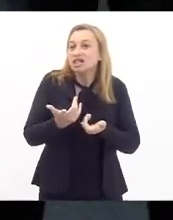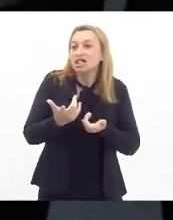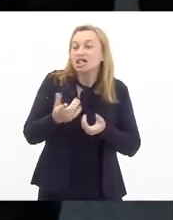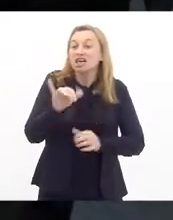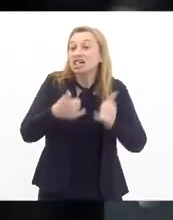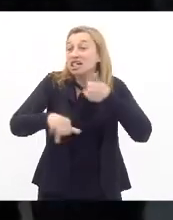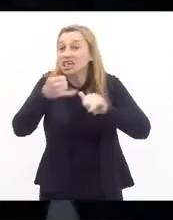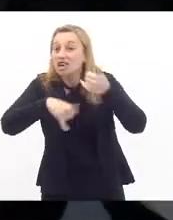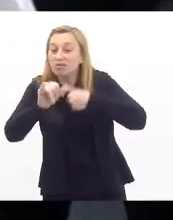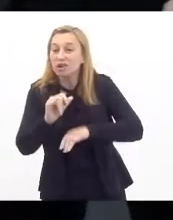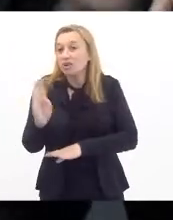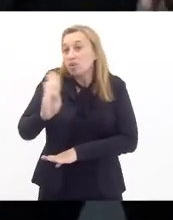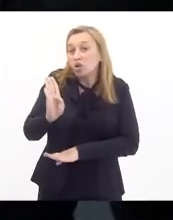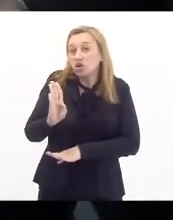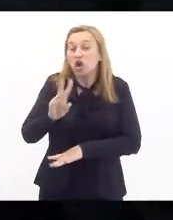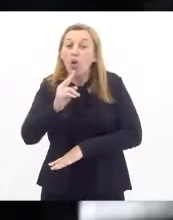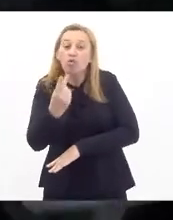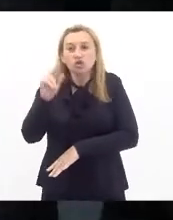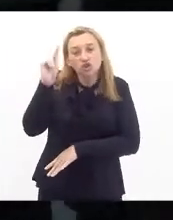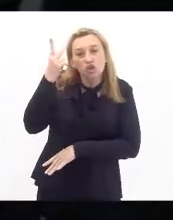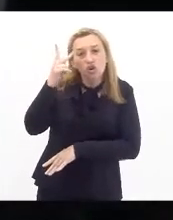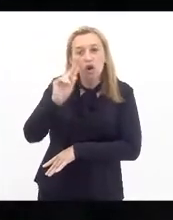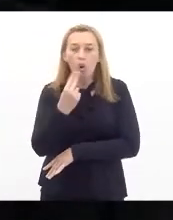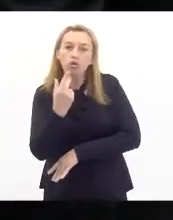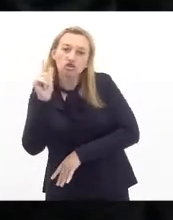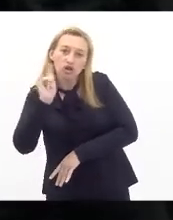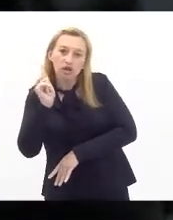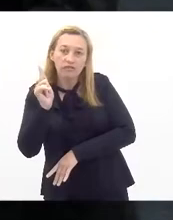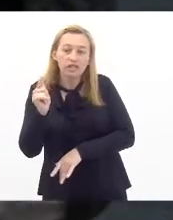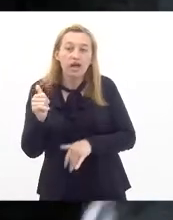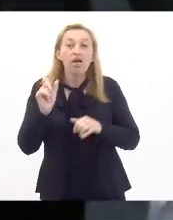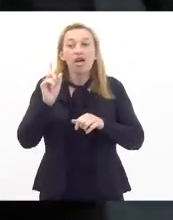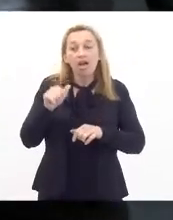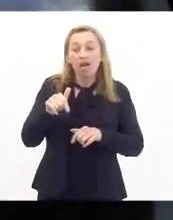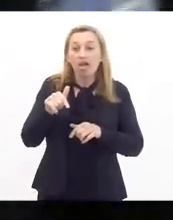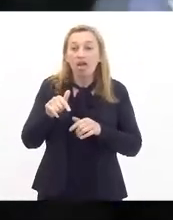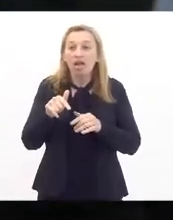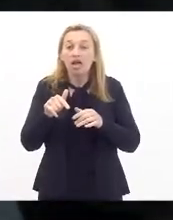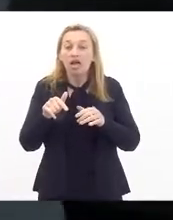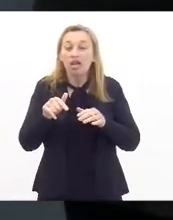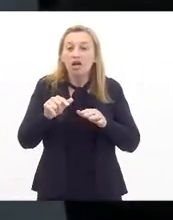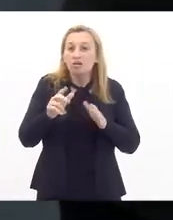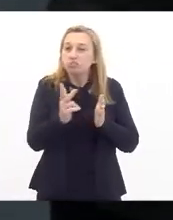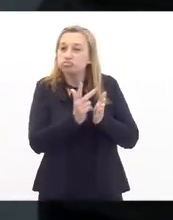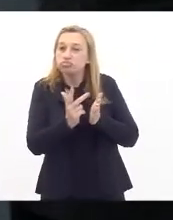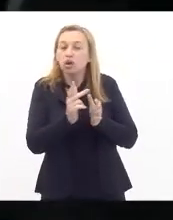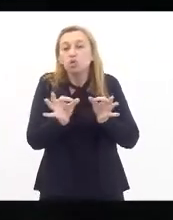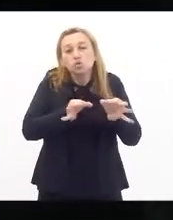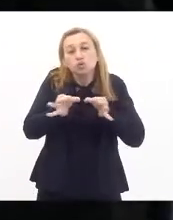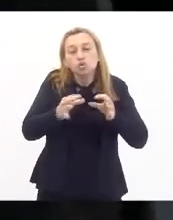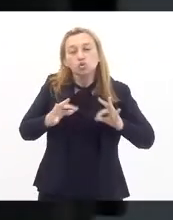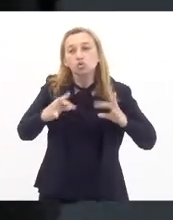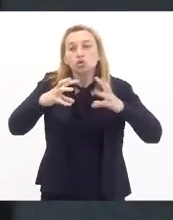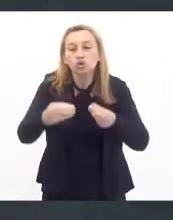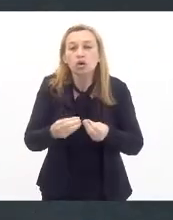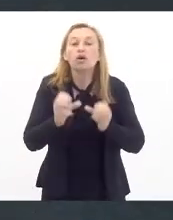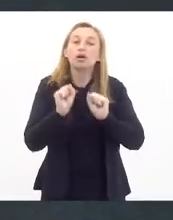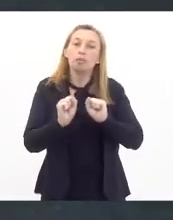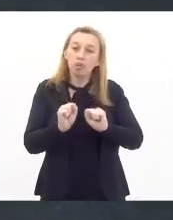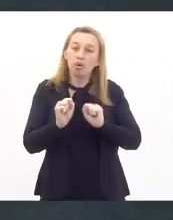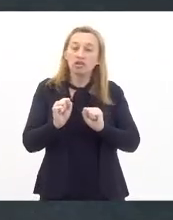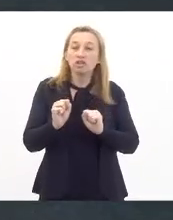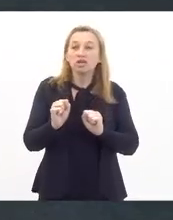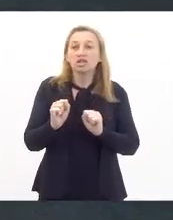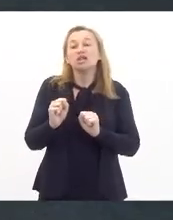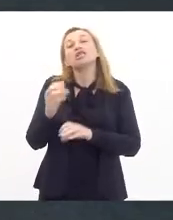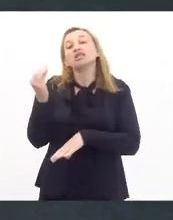chamada biologia ou história ou geografia é um redesenho total que pode levar o enfraquecimento